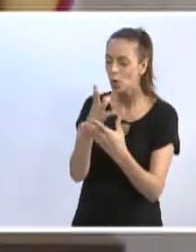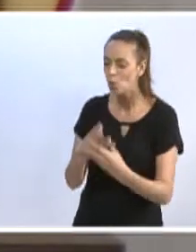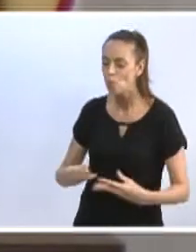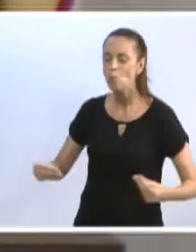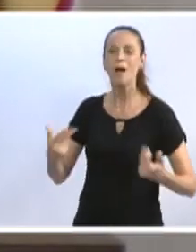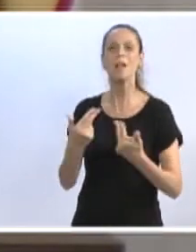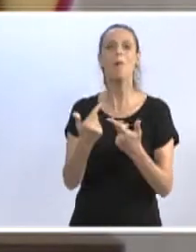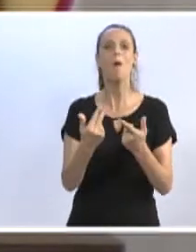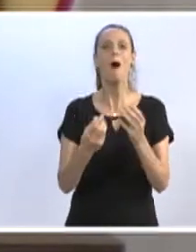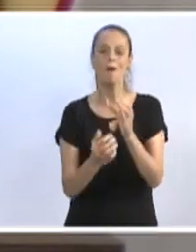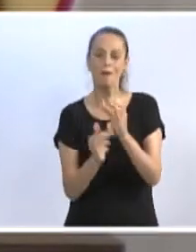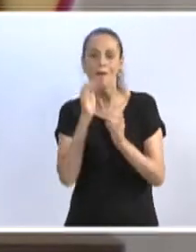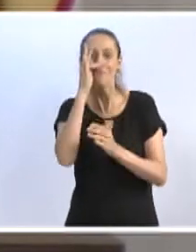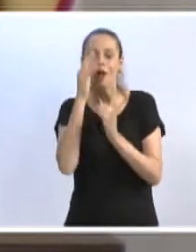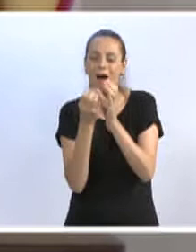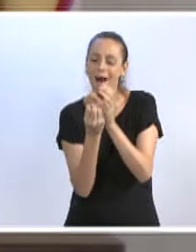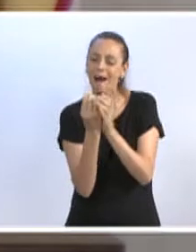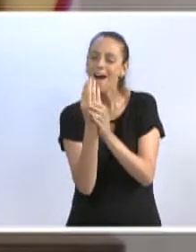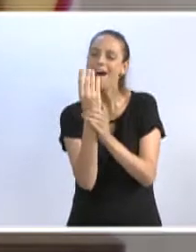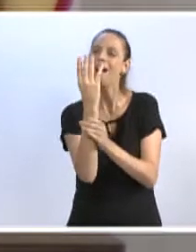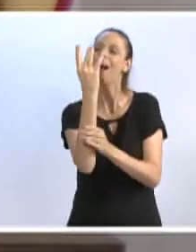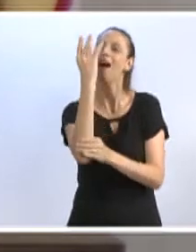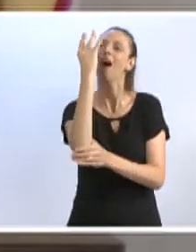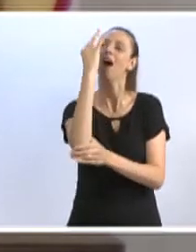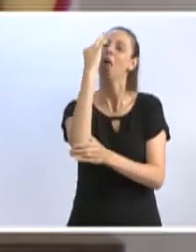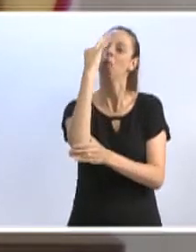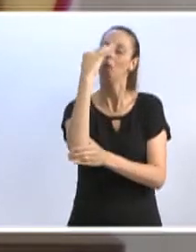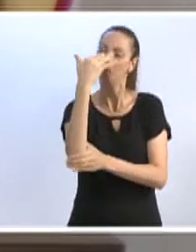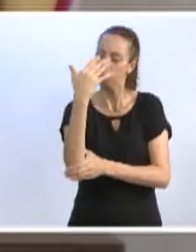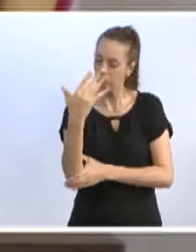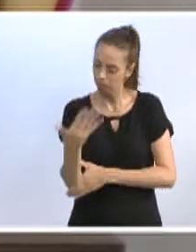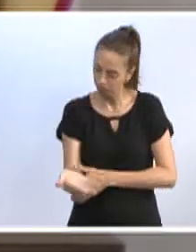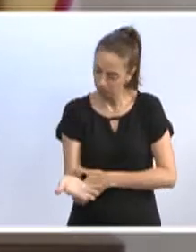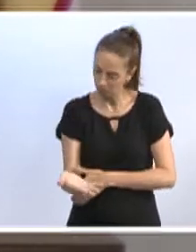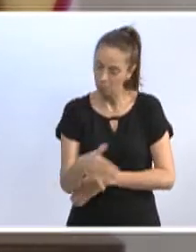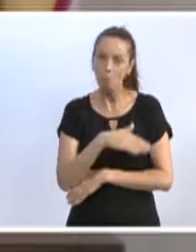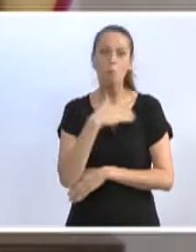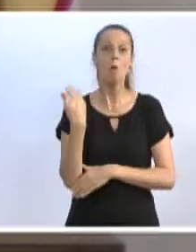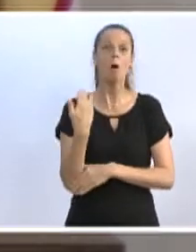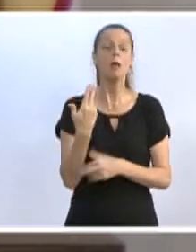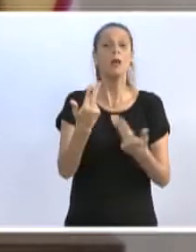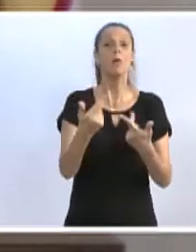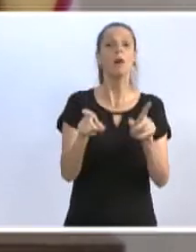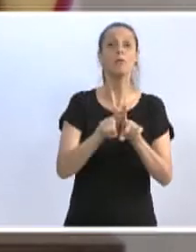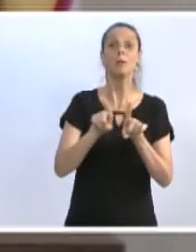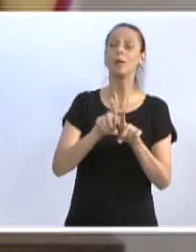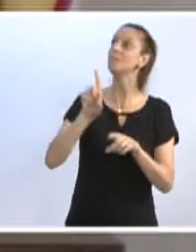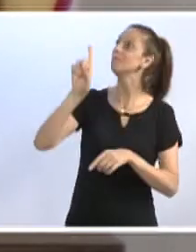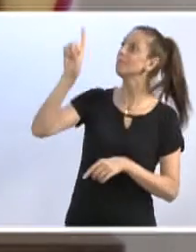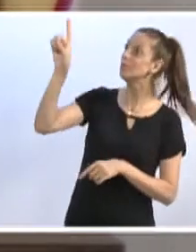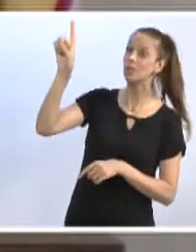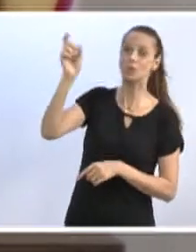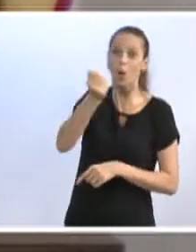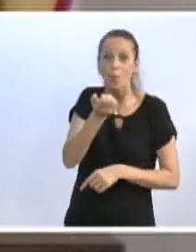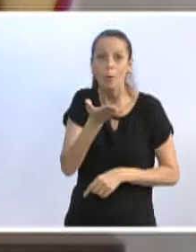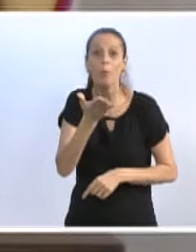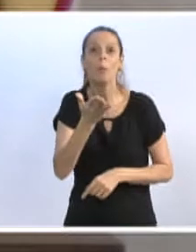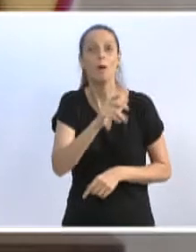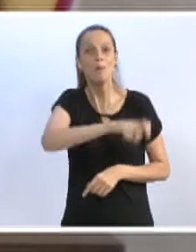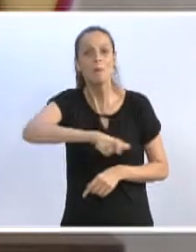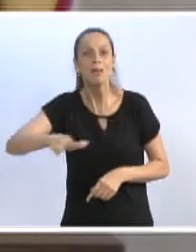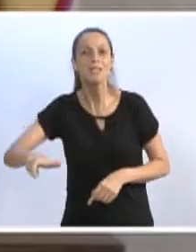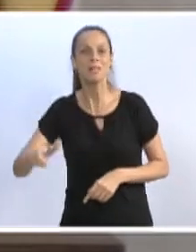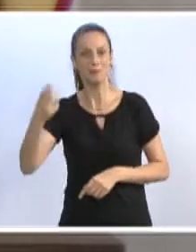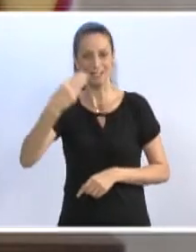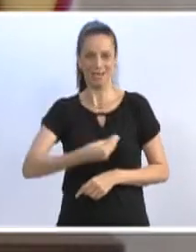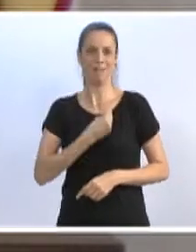campo. A relva murcha e cai a sua flor, quando o vento do Senhor sopra sobre eles. O povo não passa de relva.